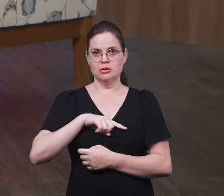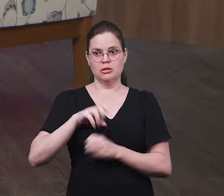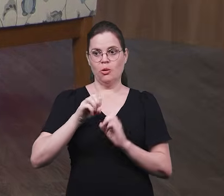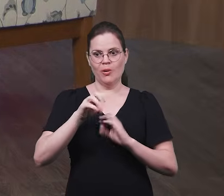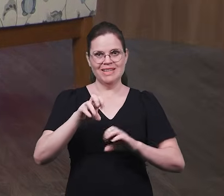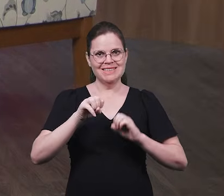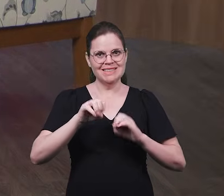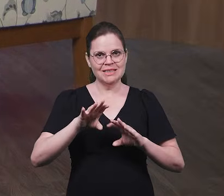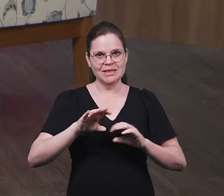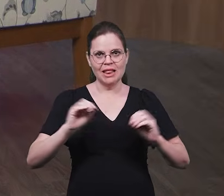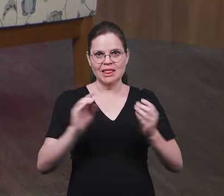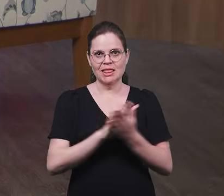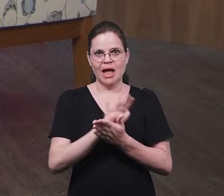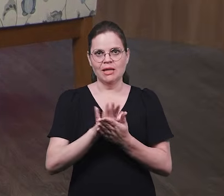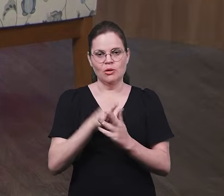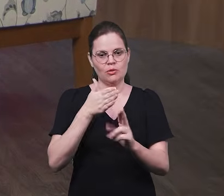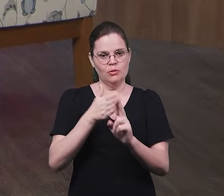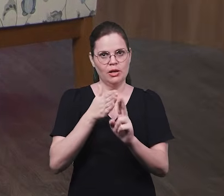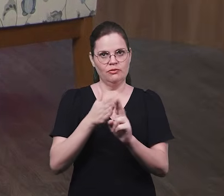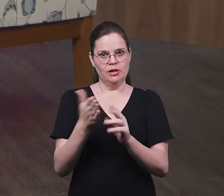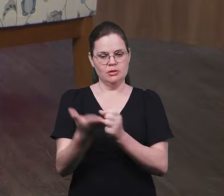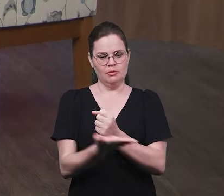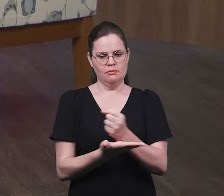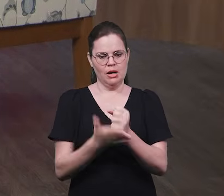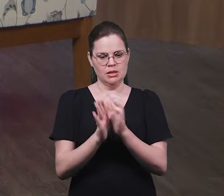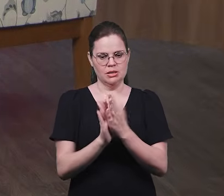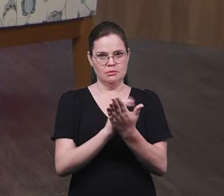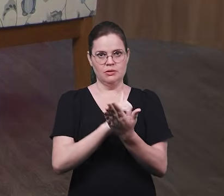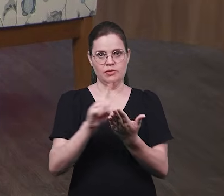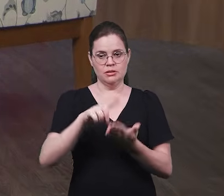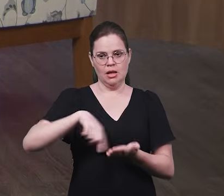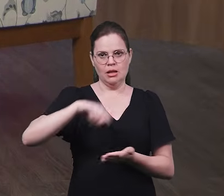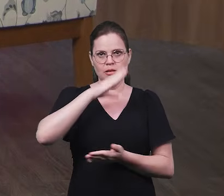ótica da palavra, a criança,